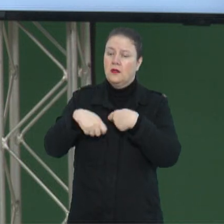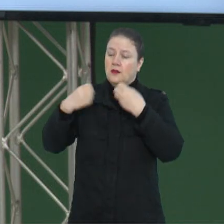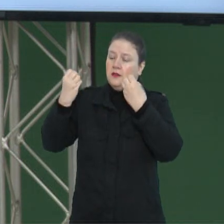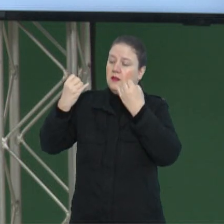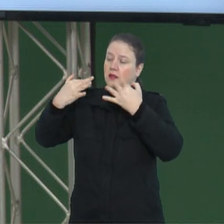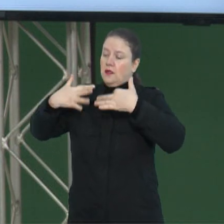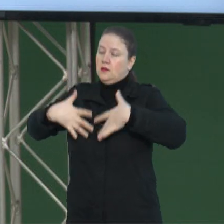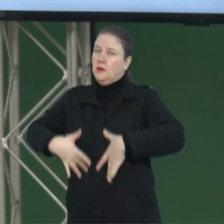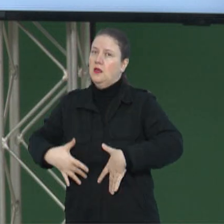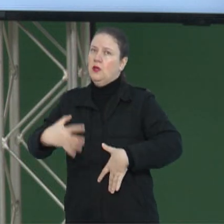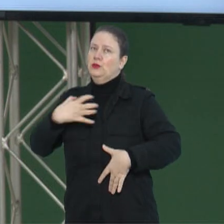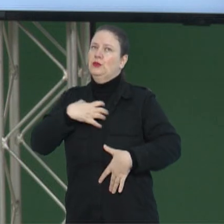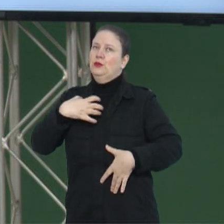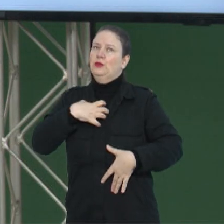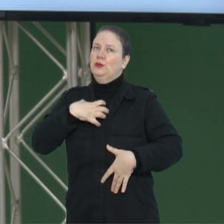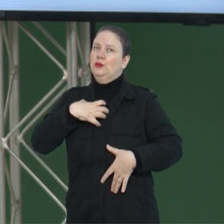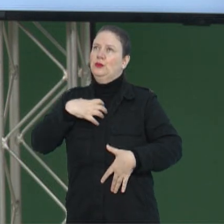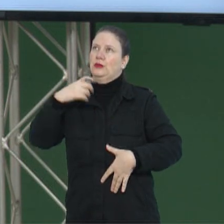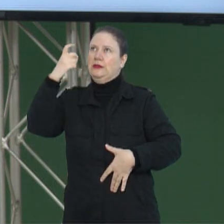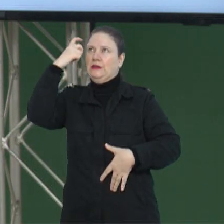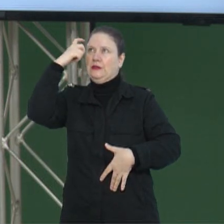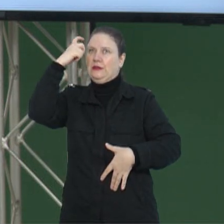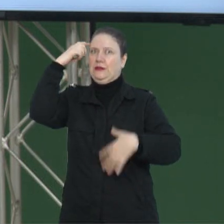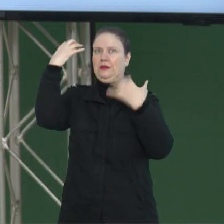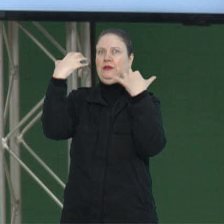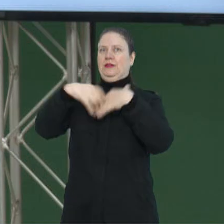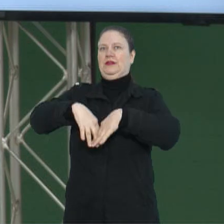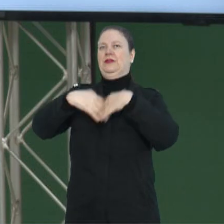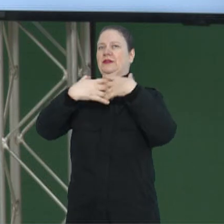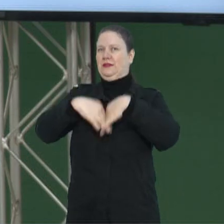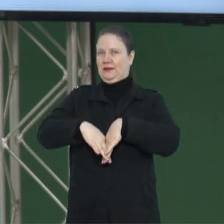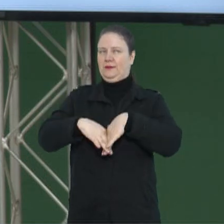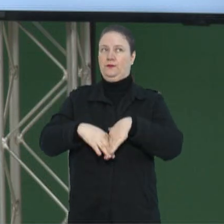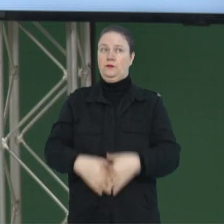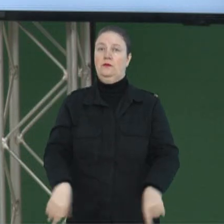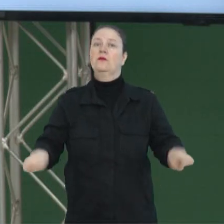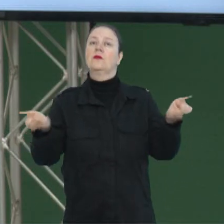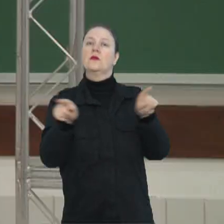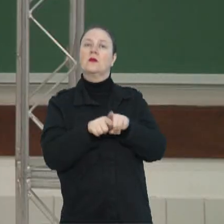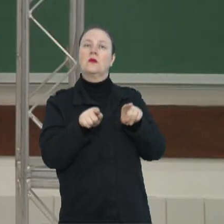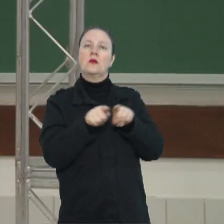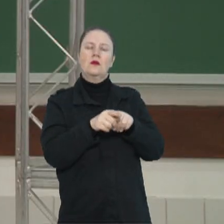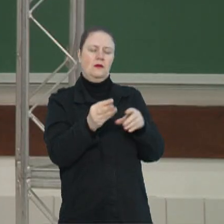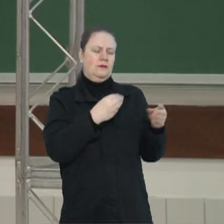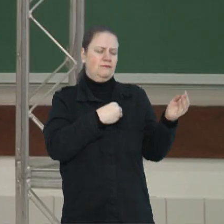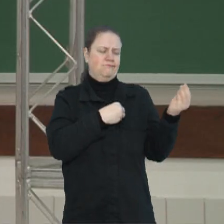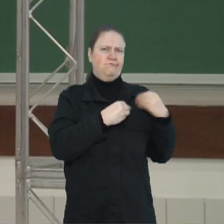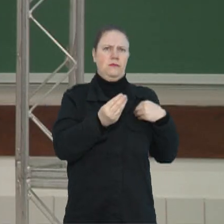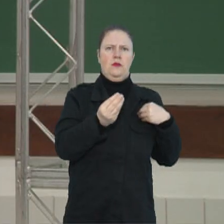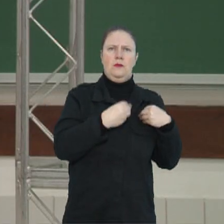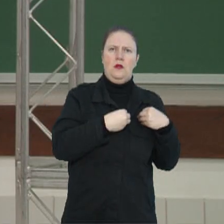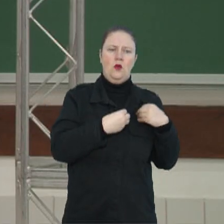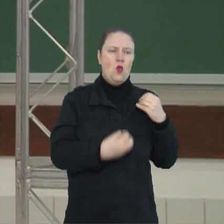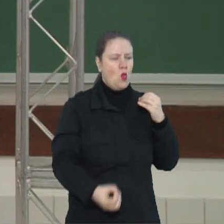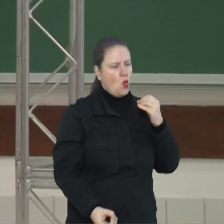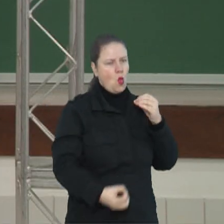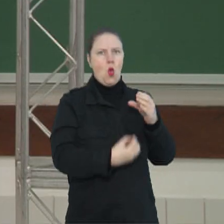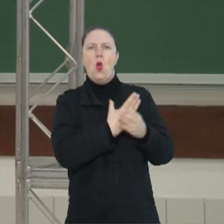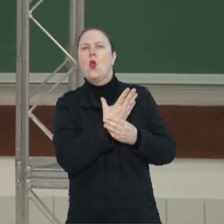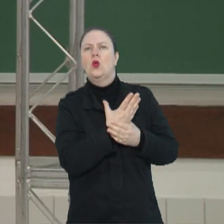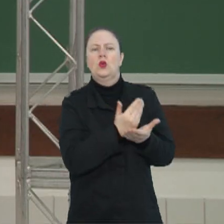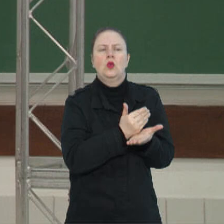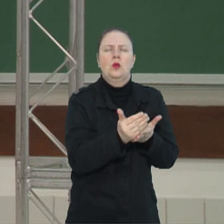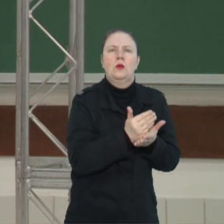racionalmente, beleza? Então essa teoria da iluminação e outro ponto aí, a ideia do pecado, né? E sobretudo a ideia do pecado original, aquele de Adão